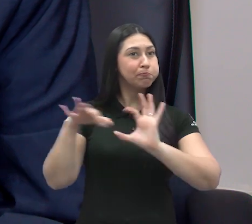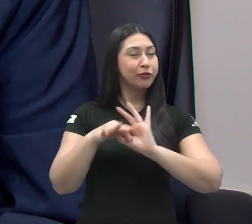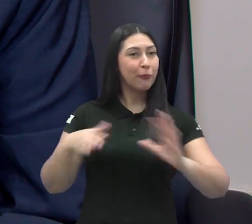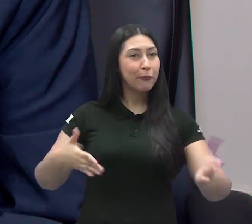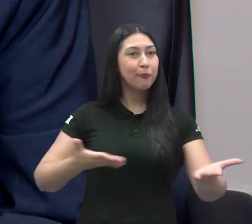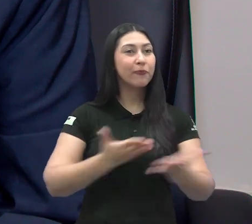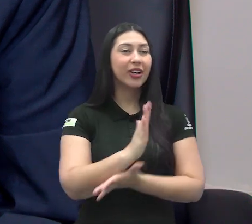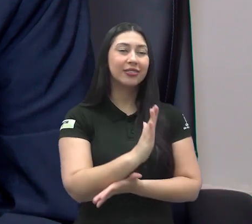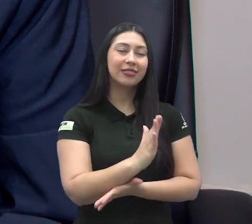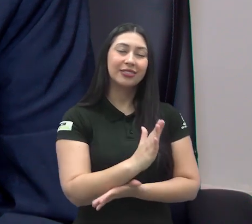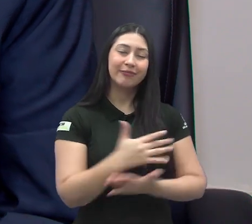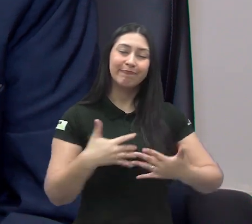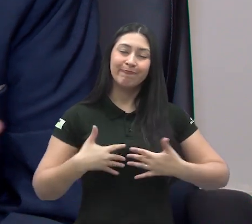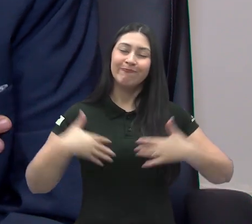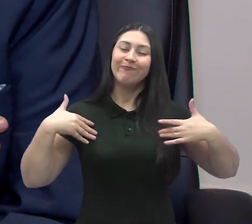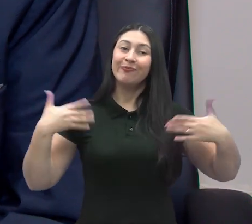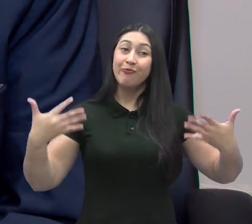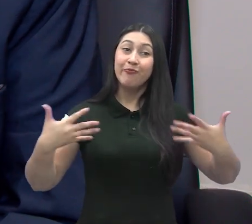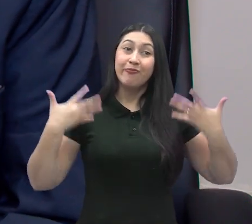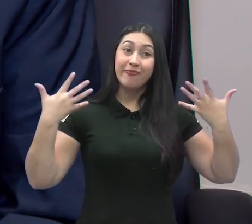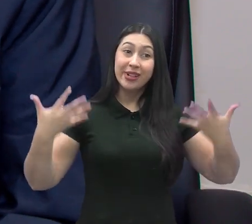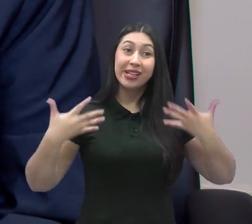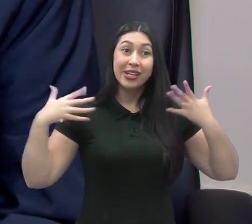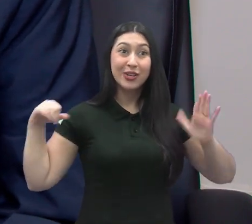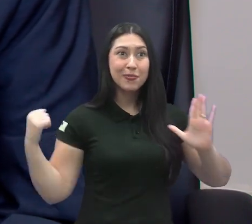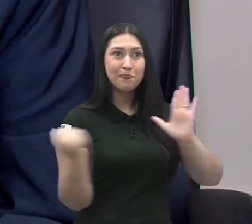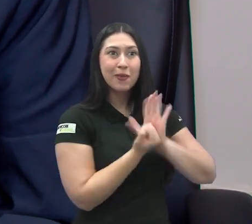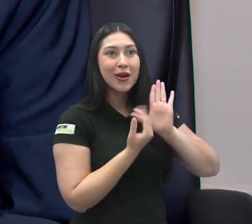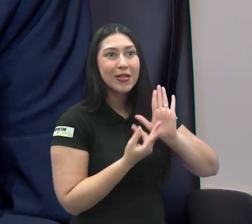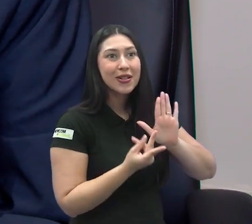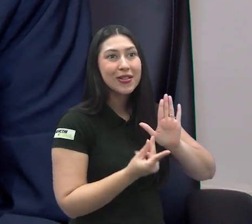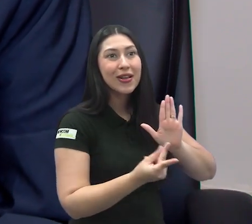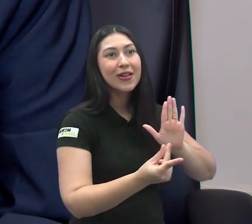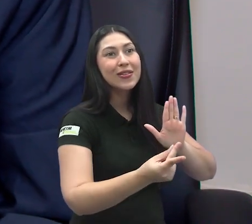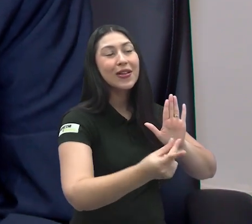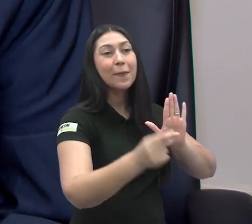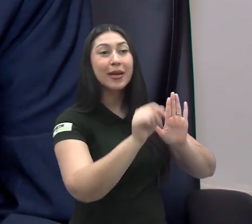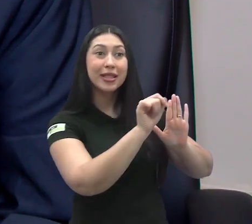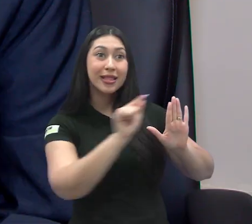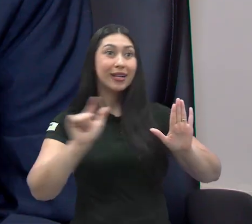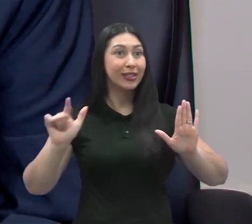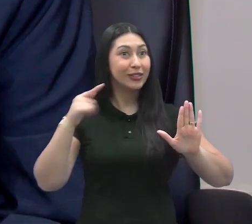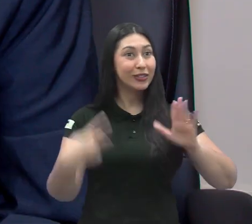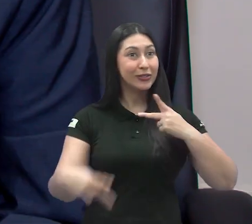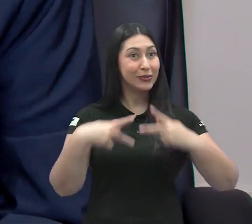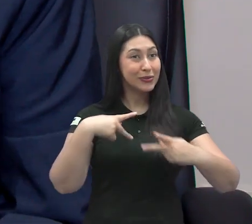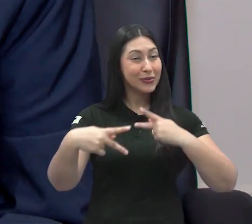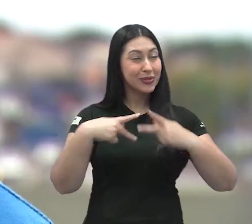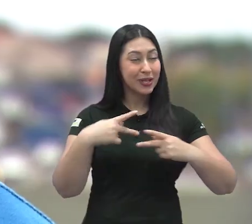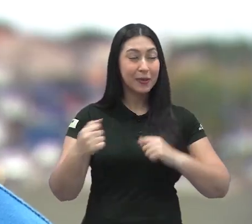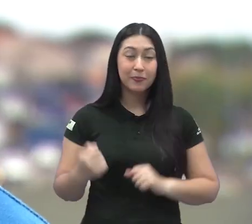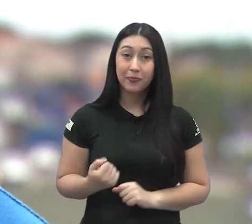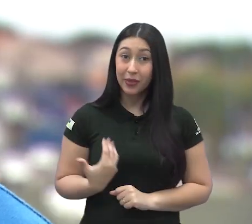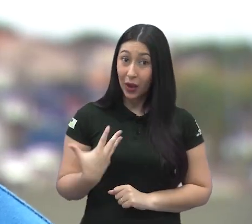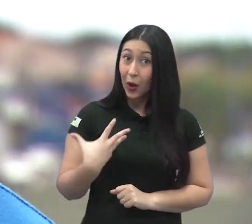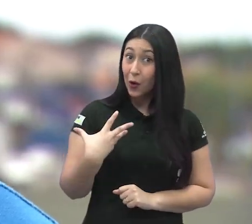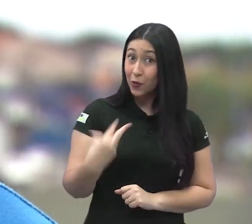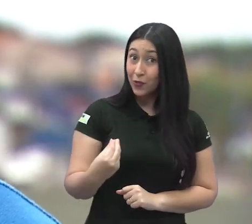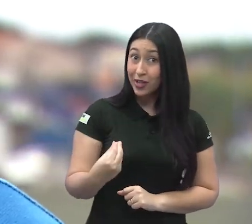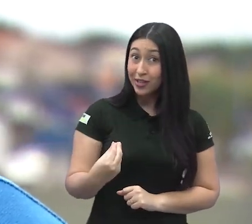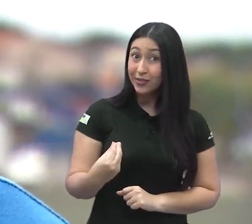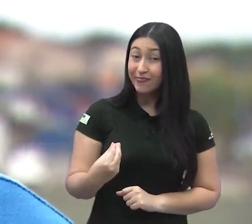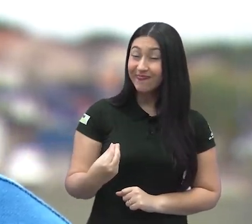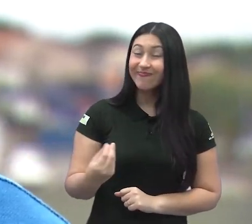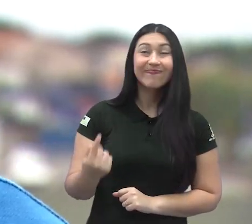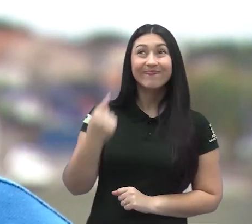Câmara. Para mim também foi uma satisfação, uma alegria de eternizar o nome dele na região leste, em São José dos Campos. Para o filho,